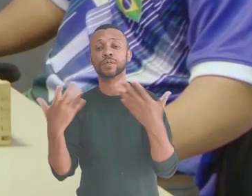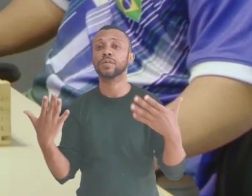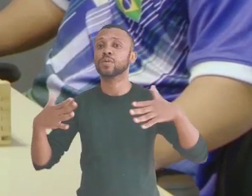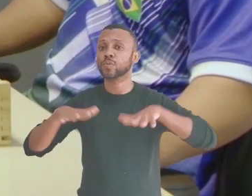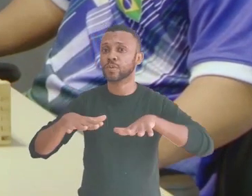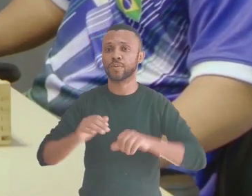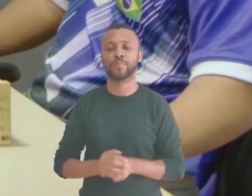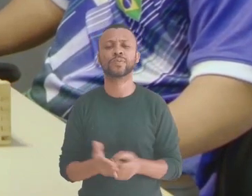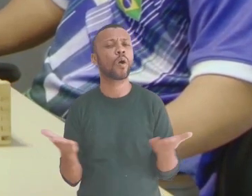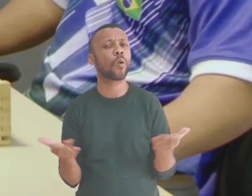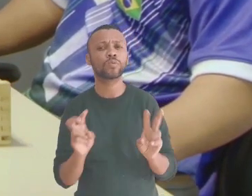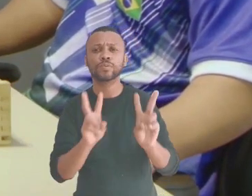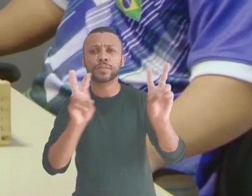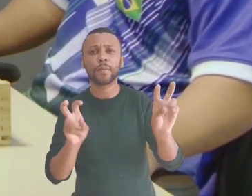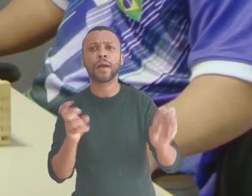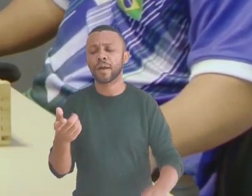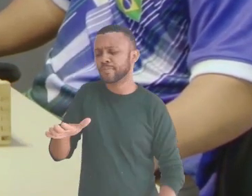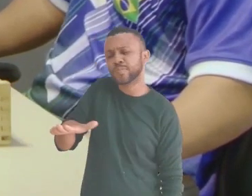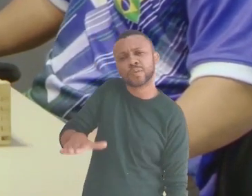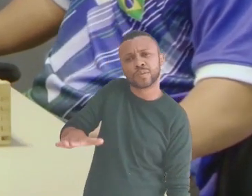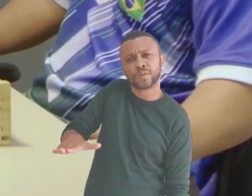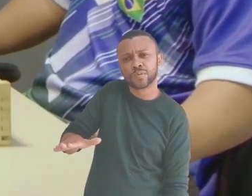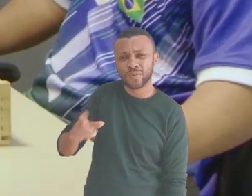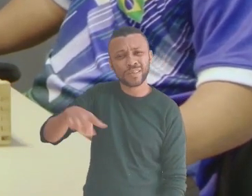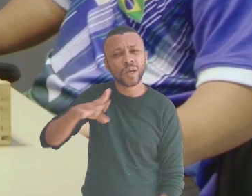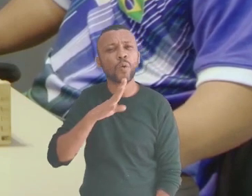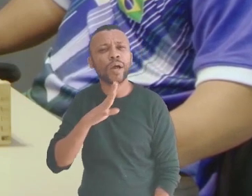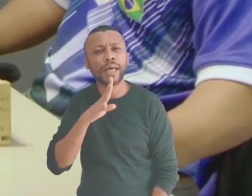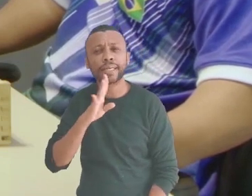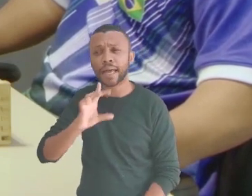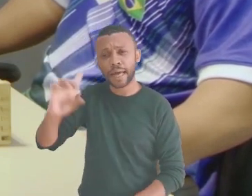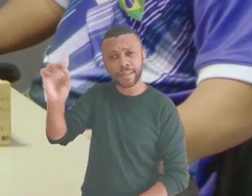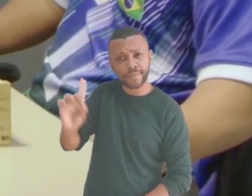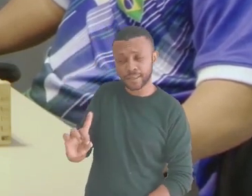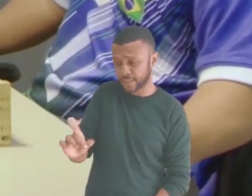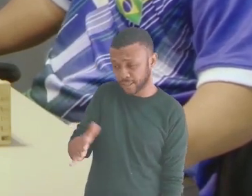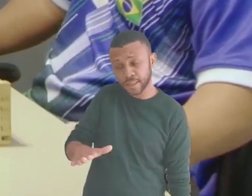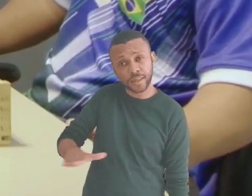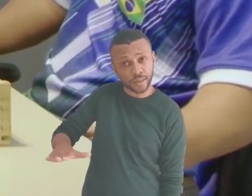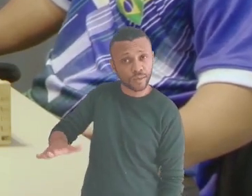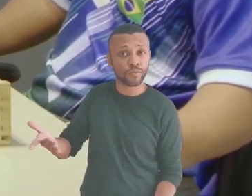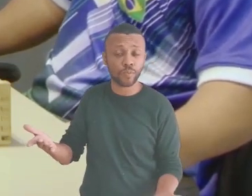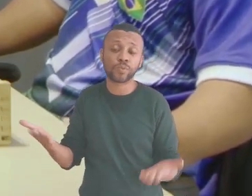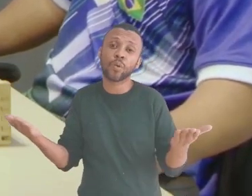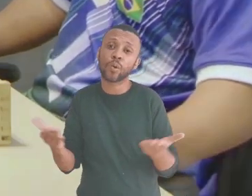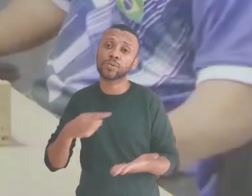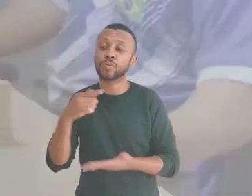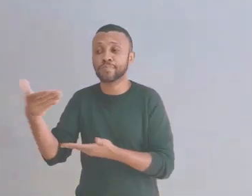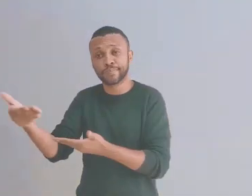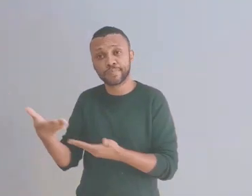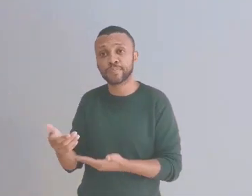o que é nanismo? A gente sabe qual é a condição do nanismo? Estamos aqui recebendo hoje Rafael Vitorino, que